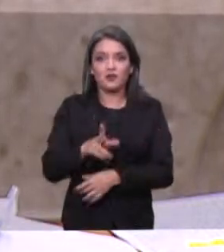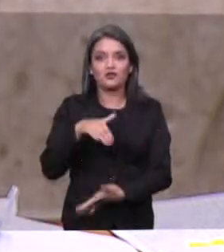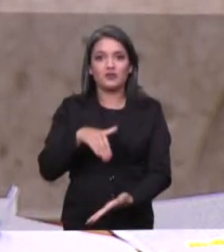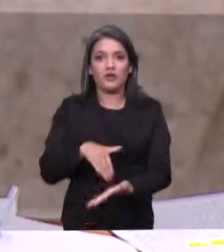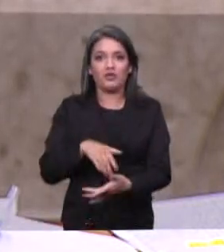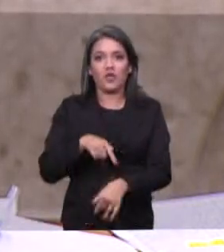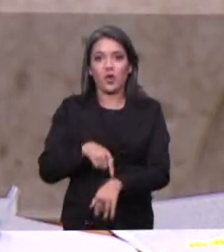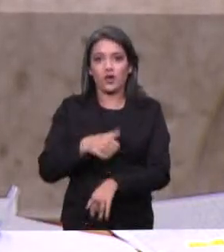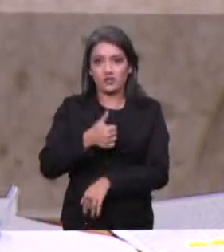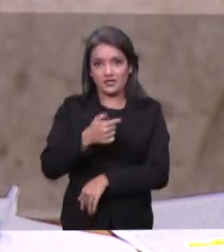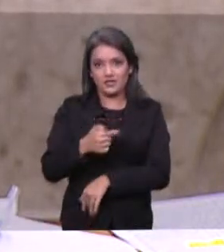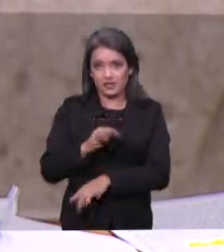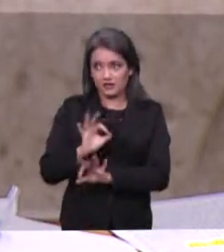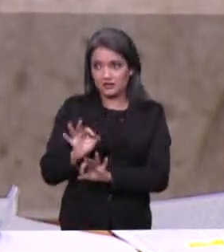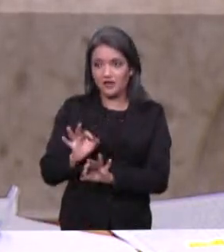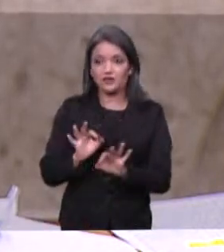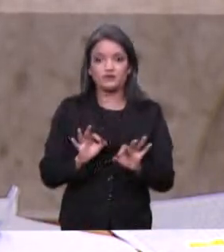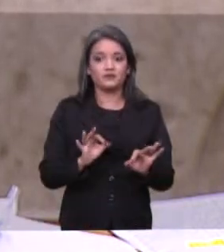horas. Fica bem para todos?